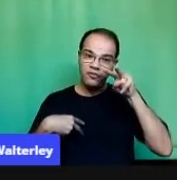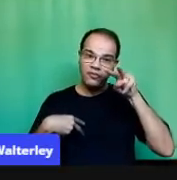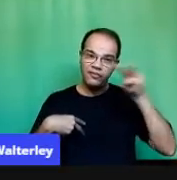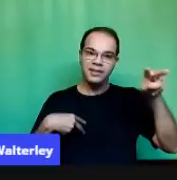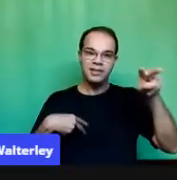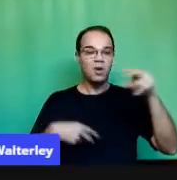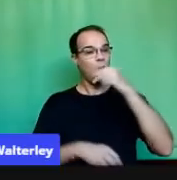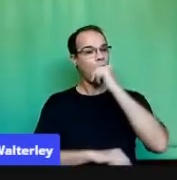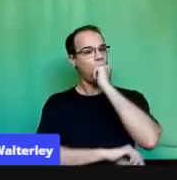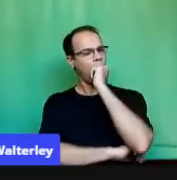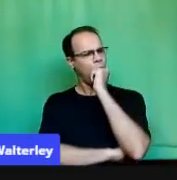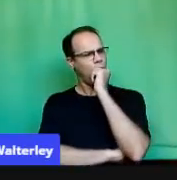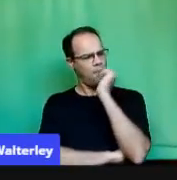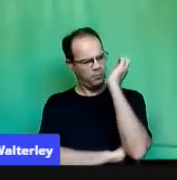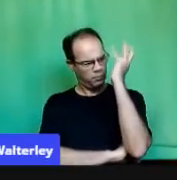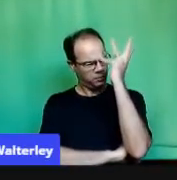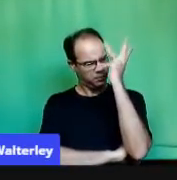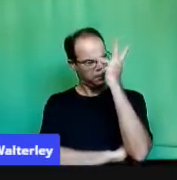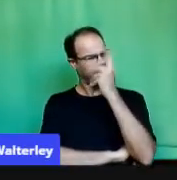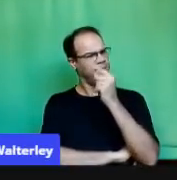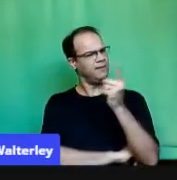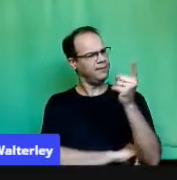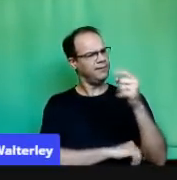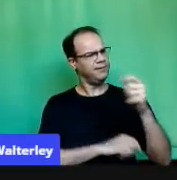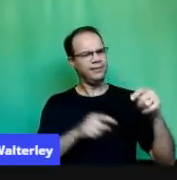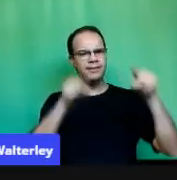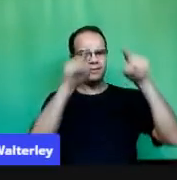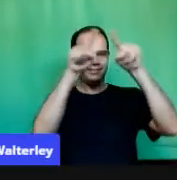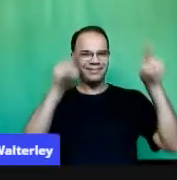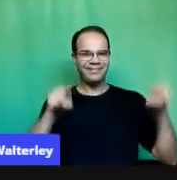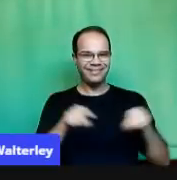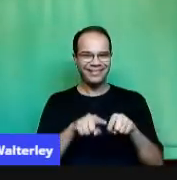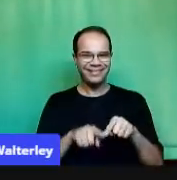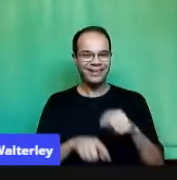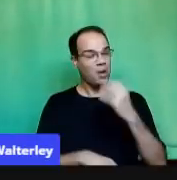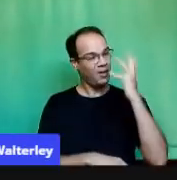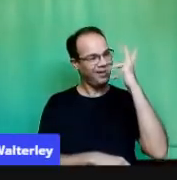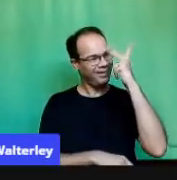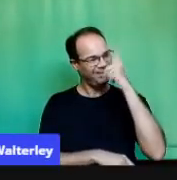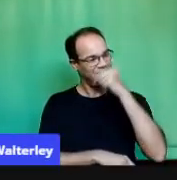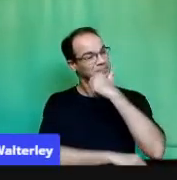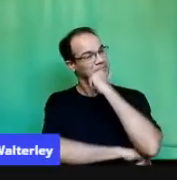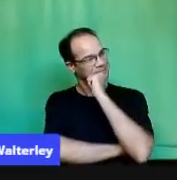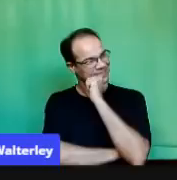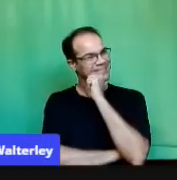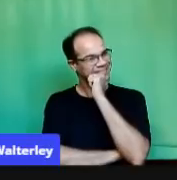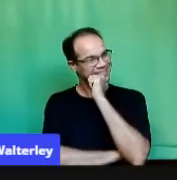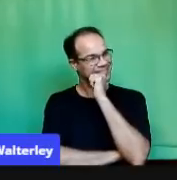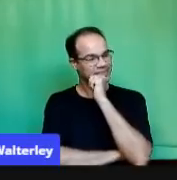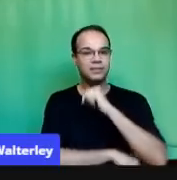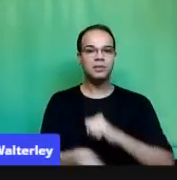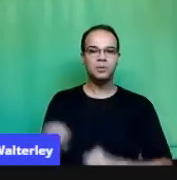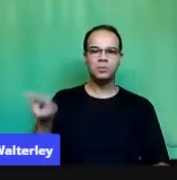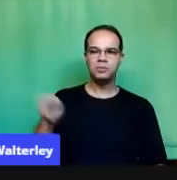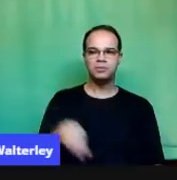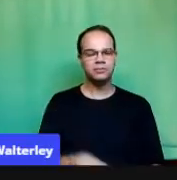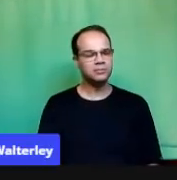e vice-versa. E como que nós vamos avaliar isso dentro da arte, dentro da